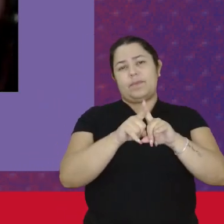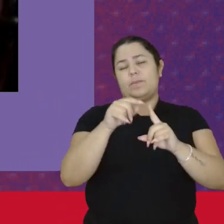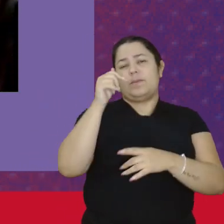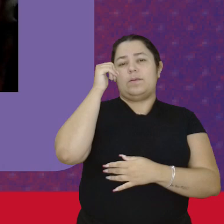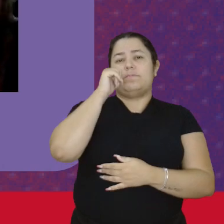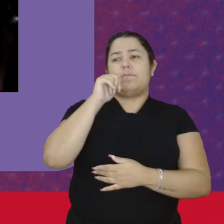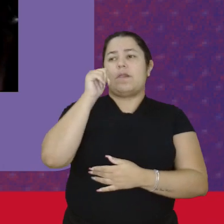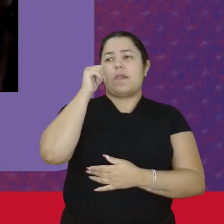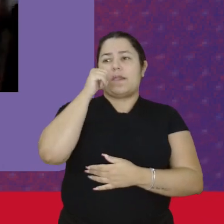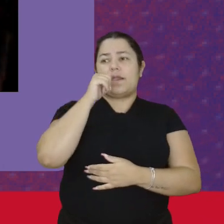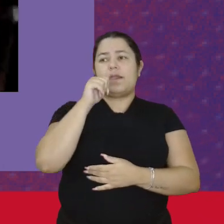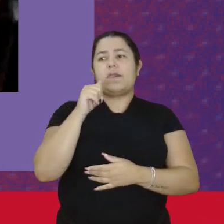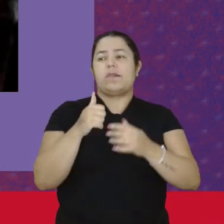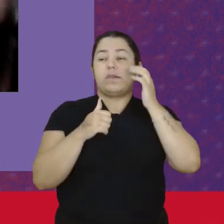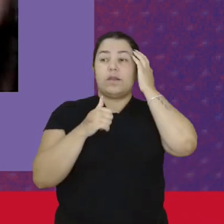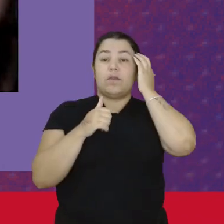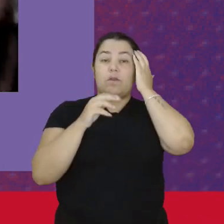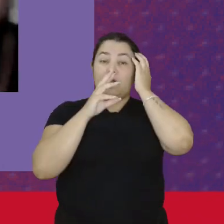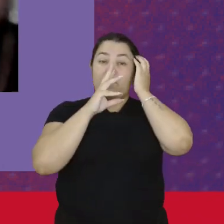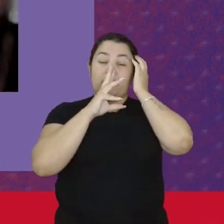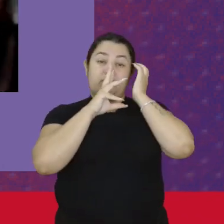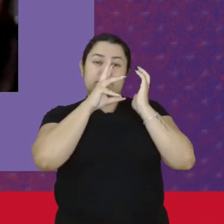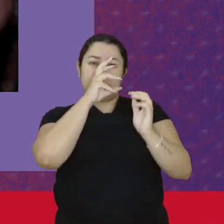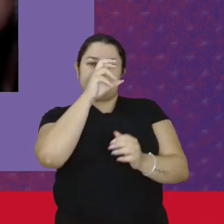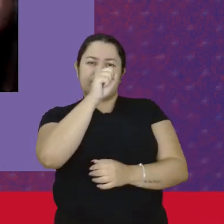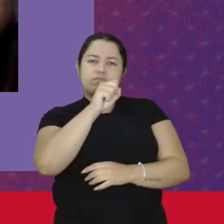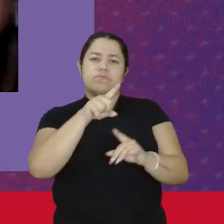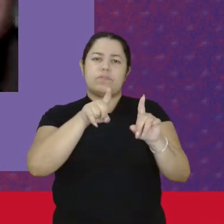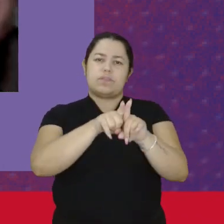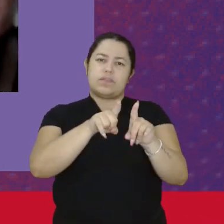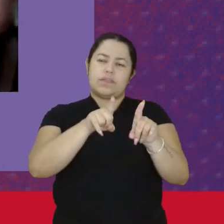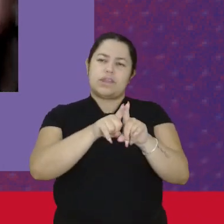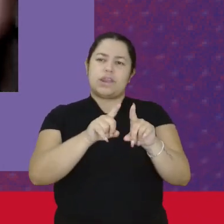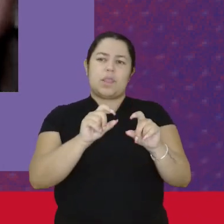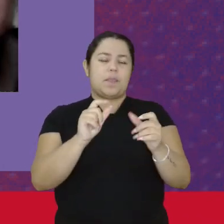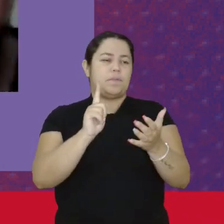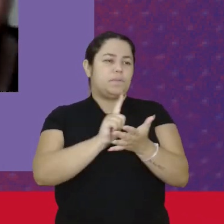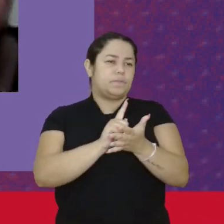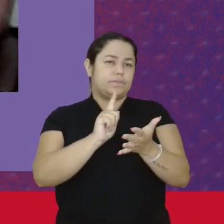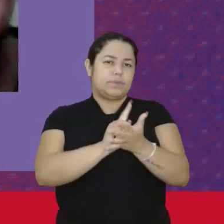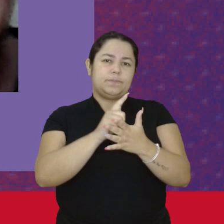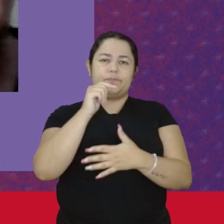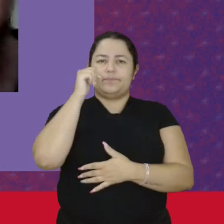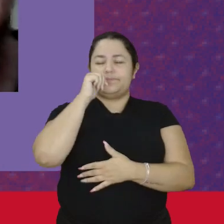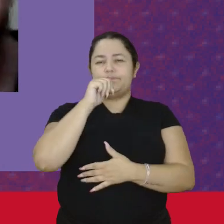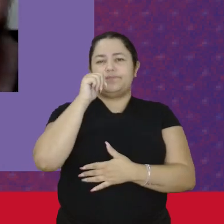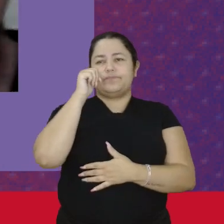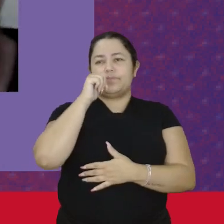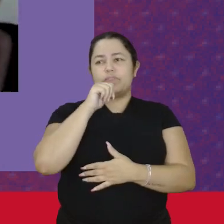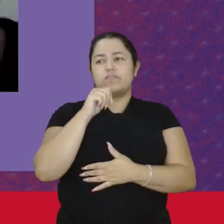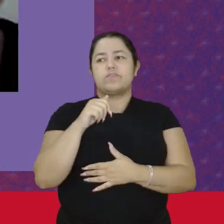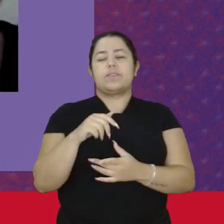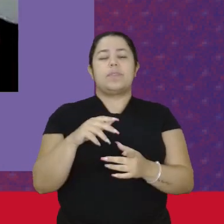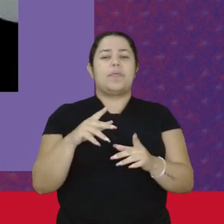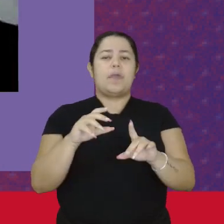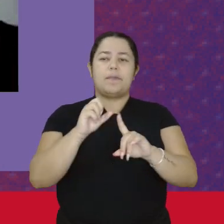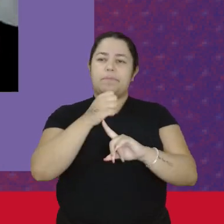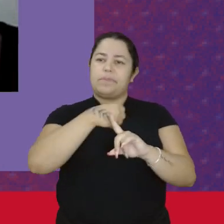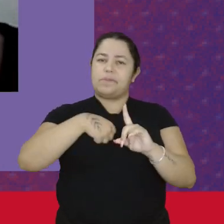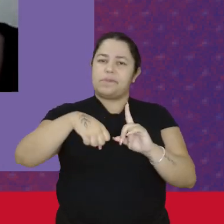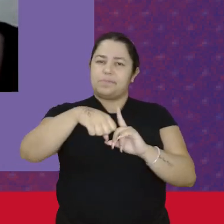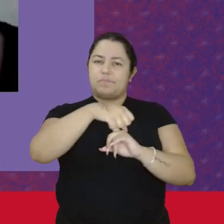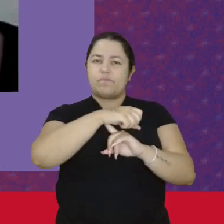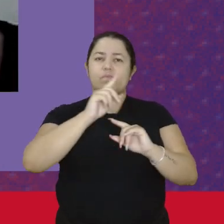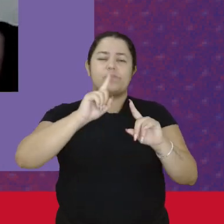mulheres para fortalecer esse estereótipo e o papel das mulheres subordinado na sociedade. Mas